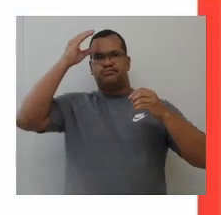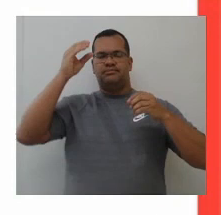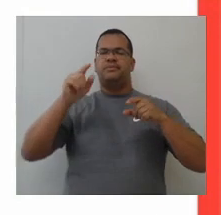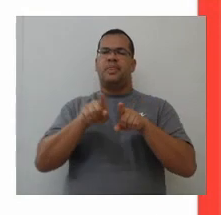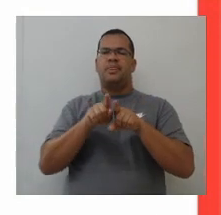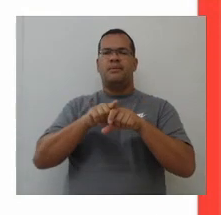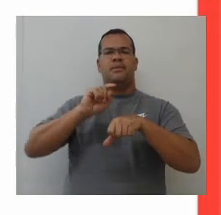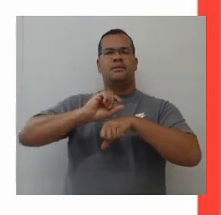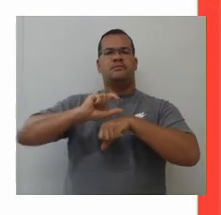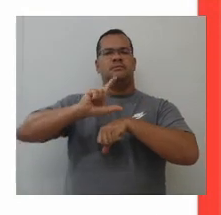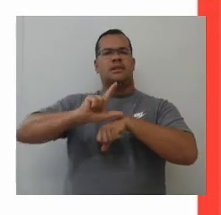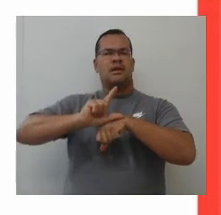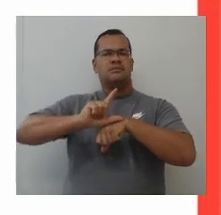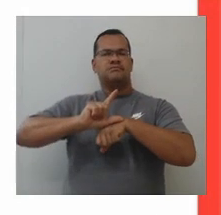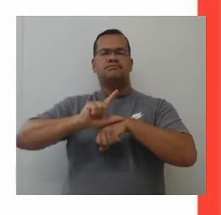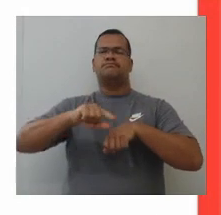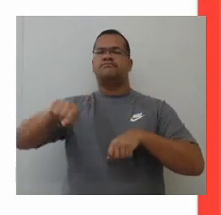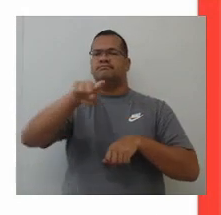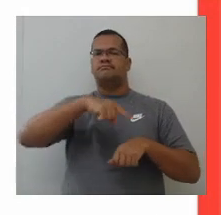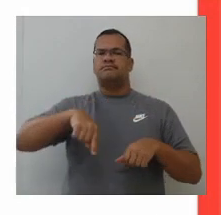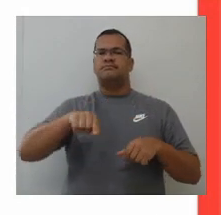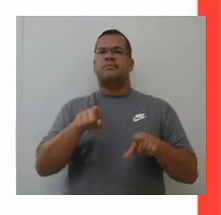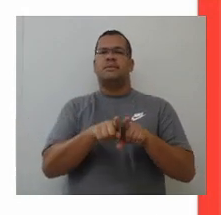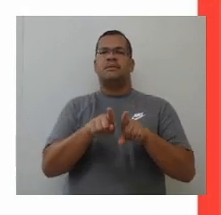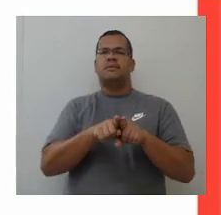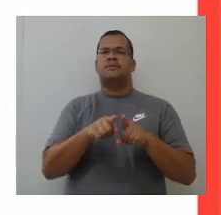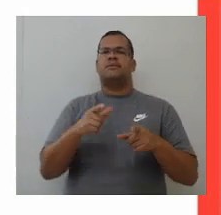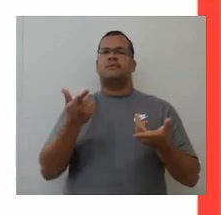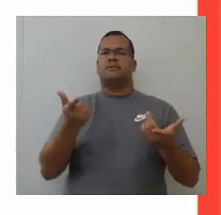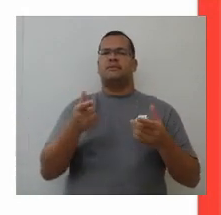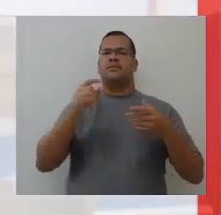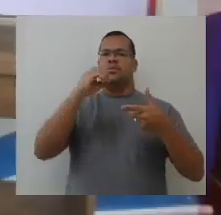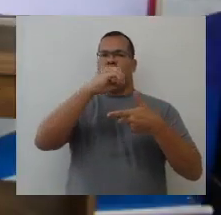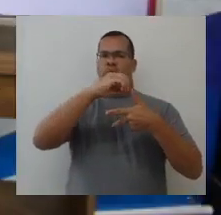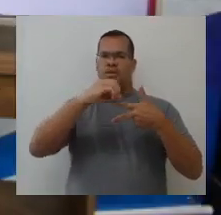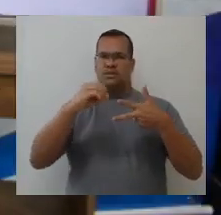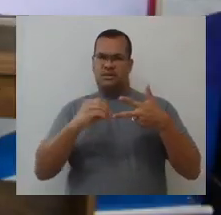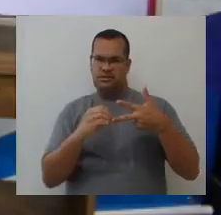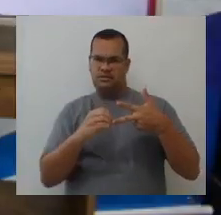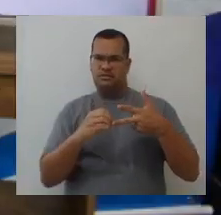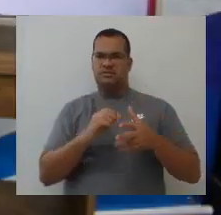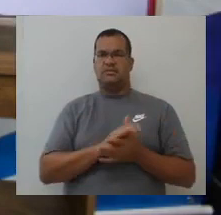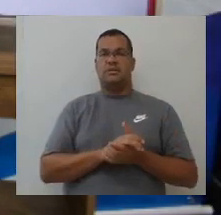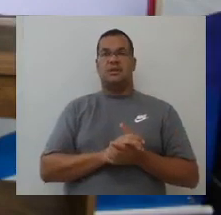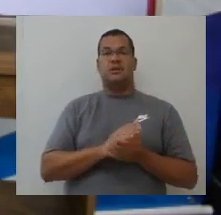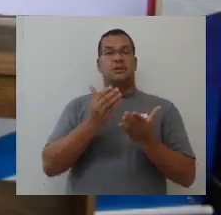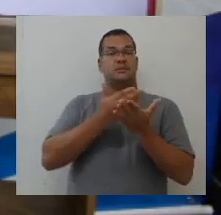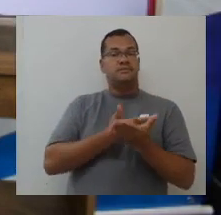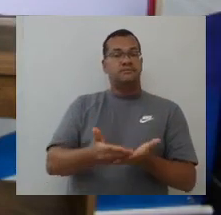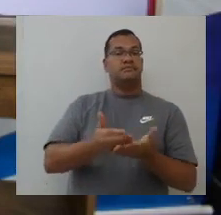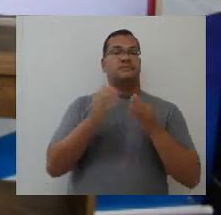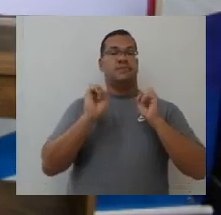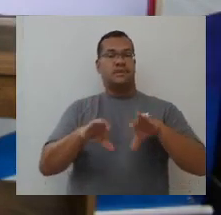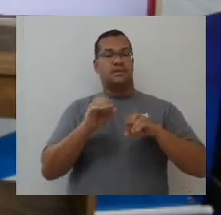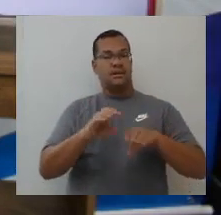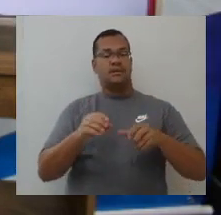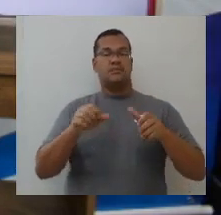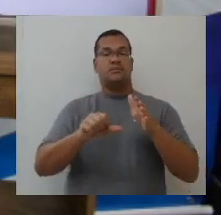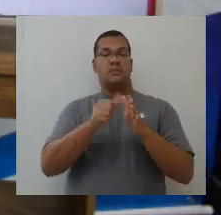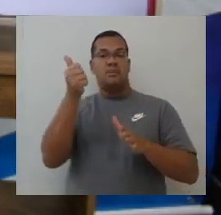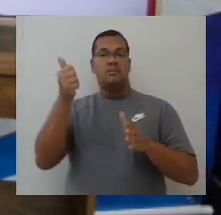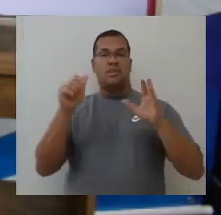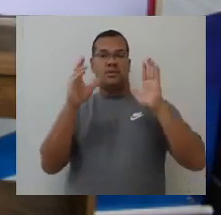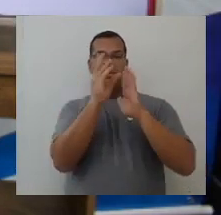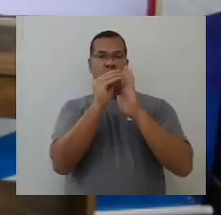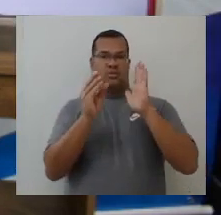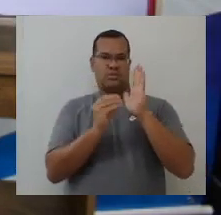e semântico tão presentes em exames como o Enem. Né? E aí, para dar início à nossa aula, primeiro assunto, a gente vai